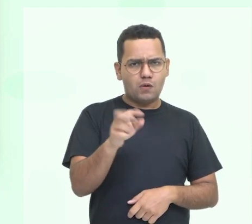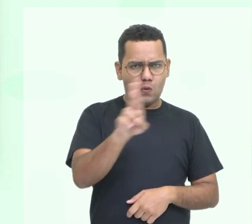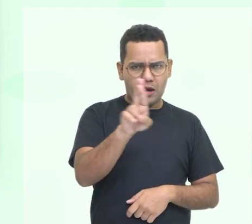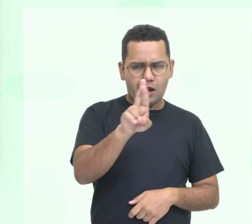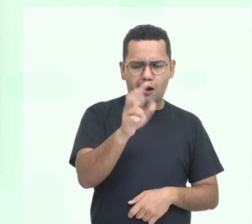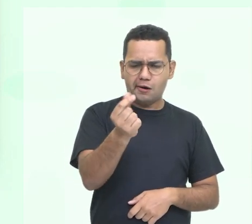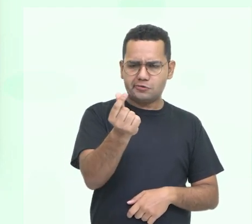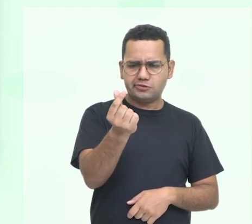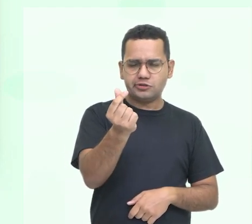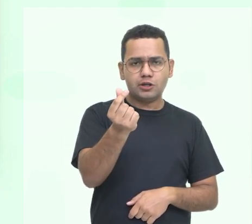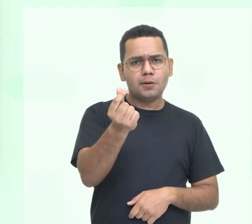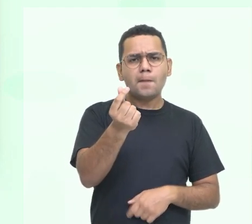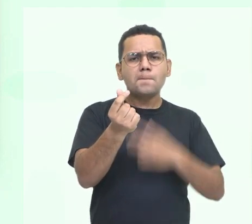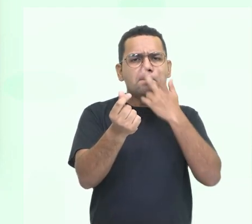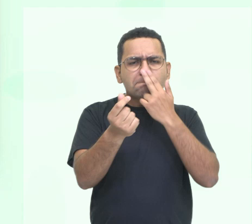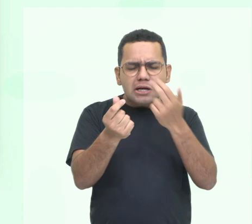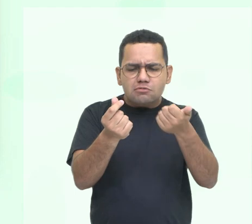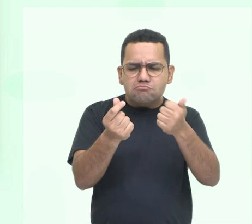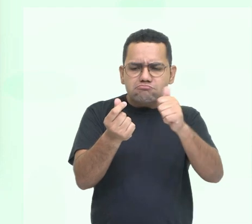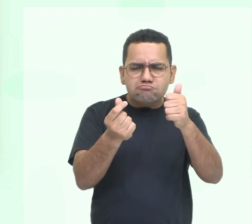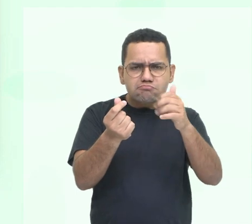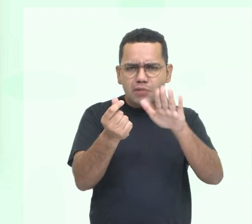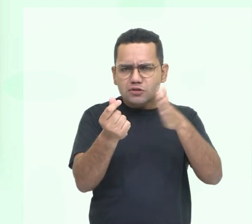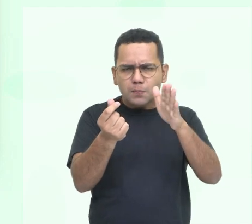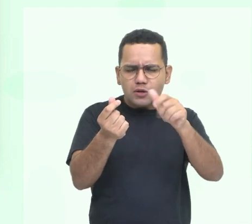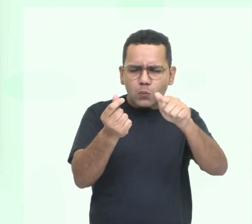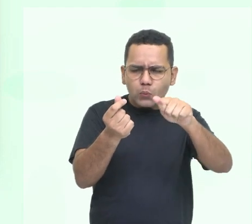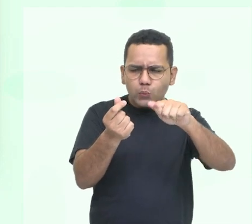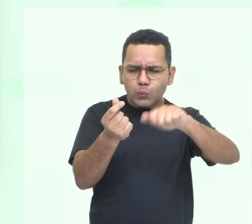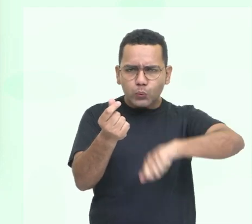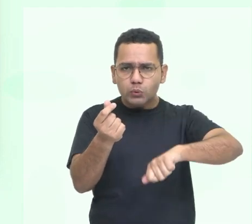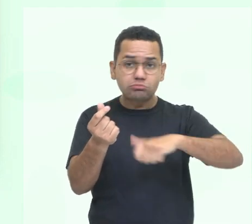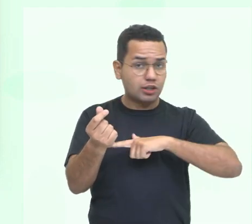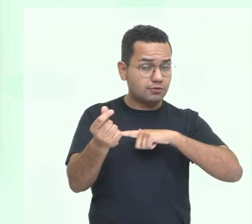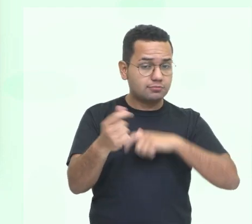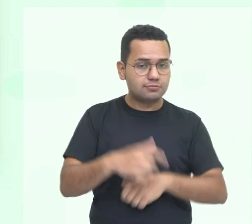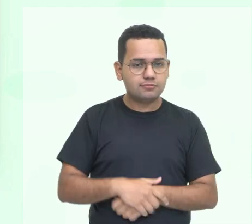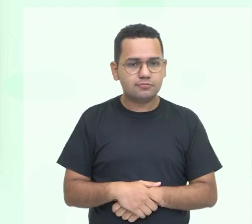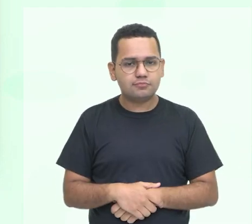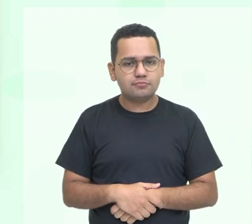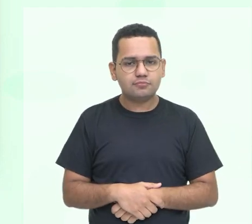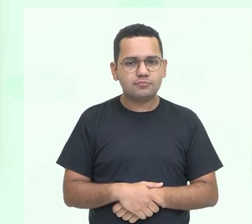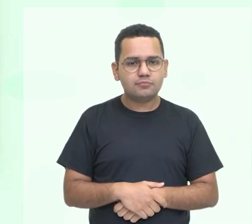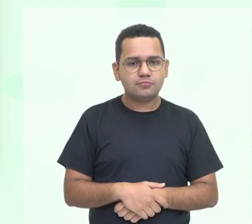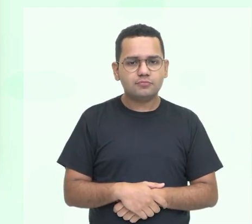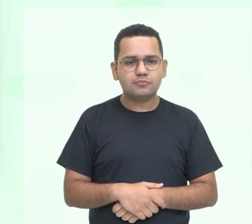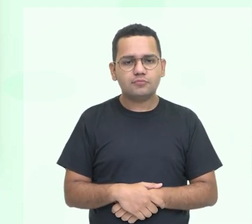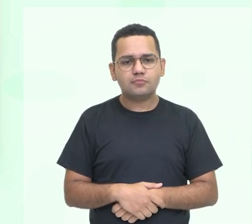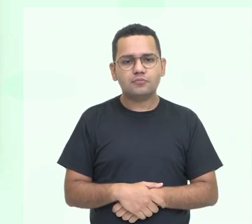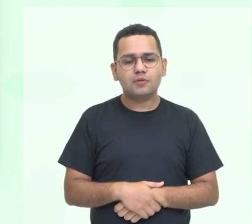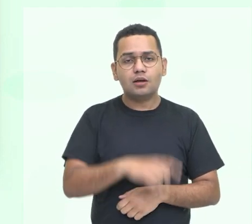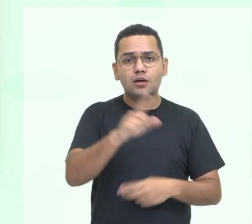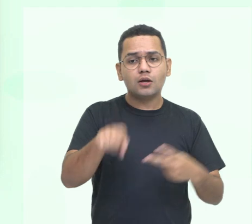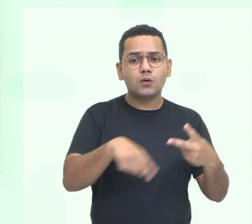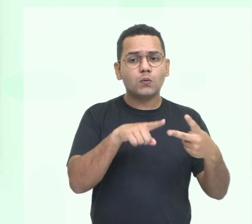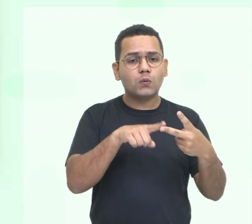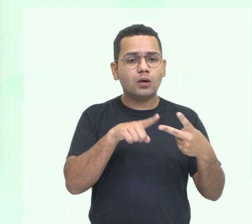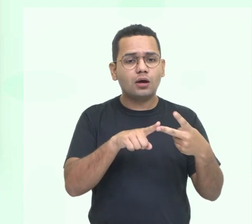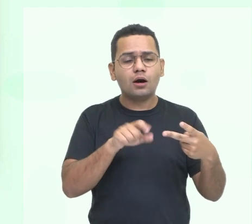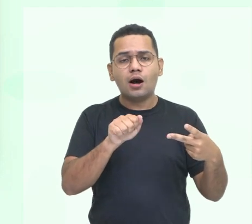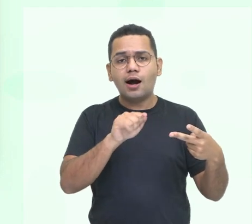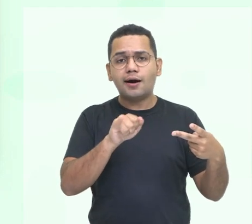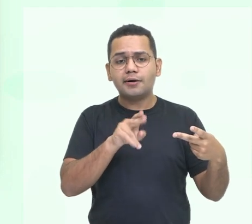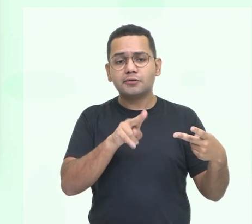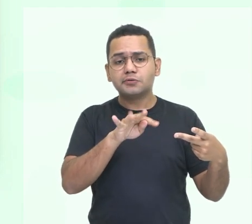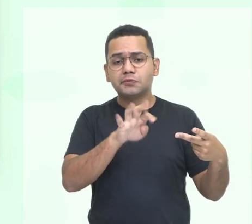de instabilidade, e ele vai implementar um ajuste fiscal, né, medidas de austeridade para